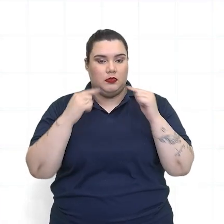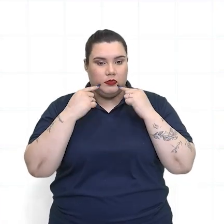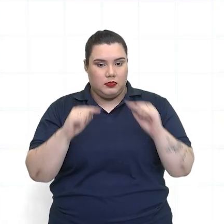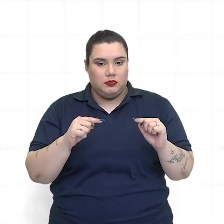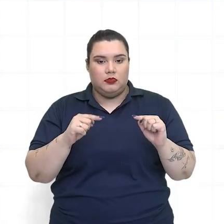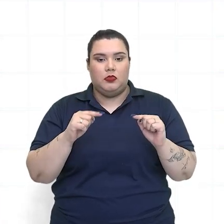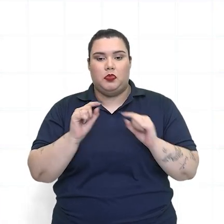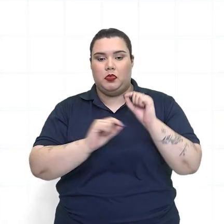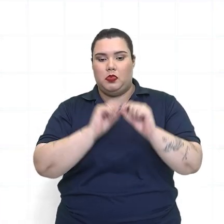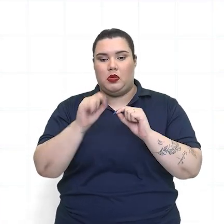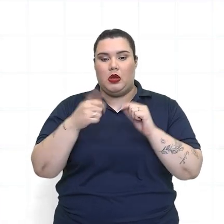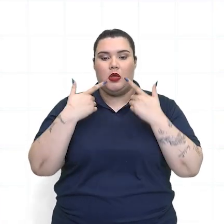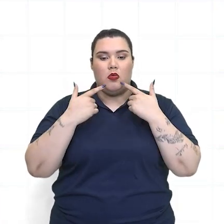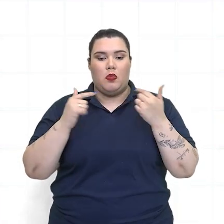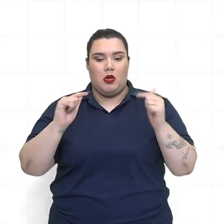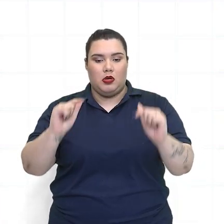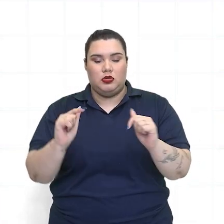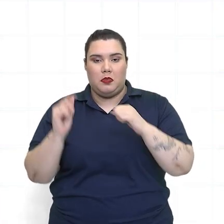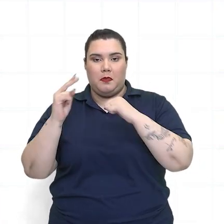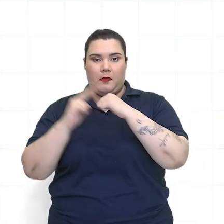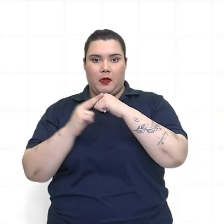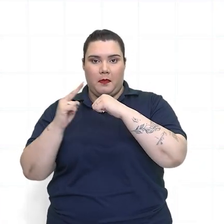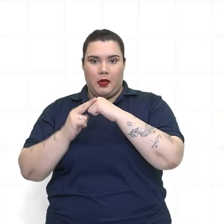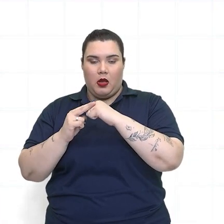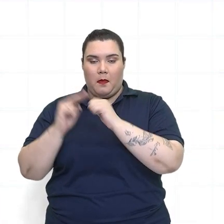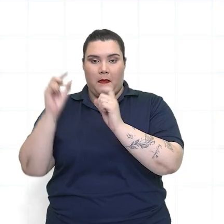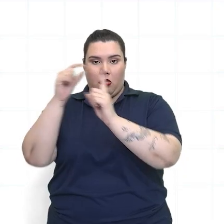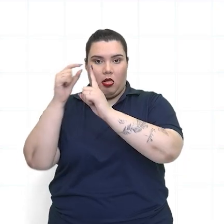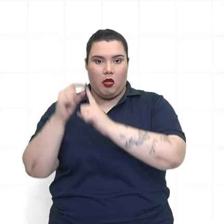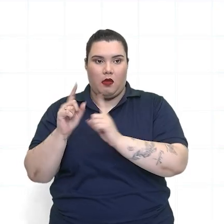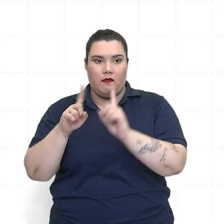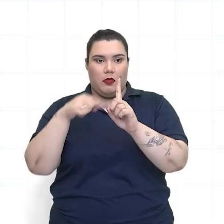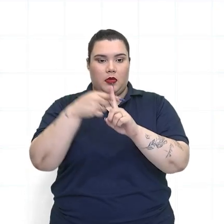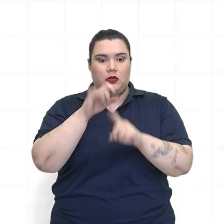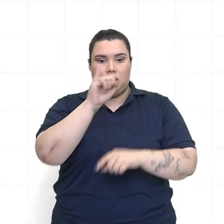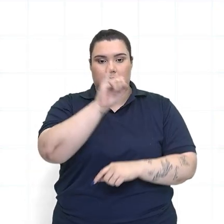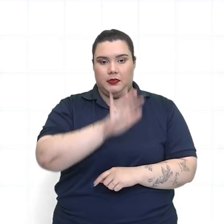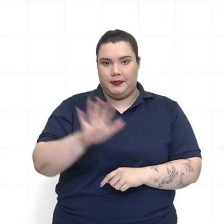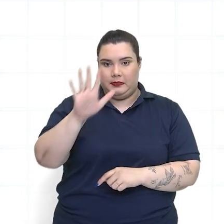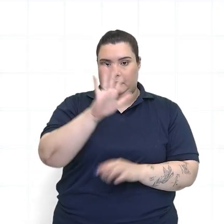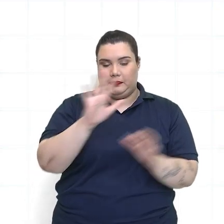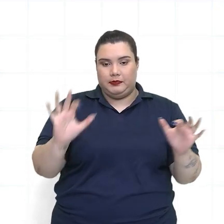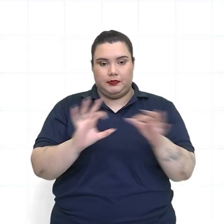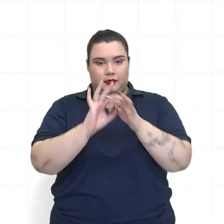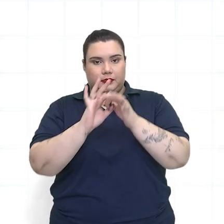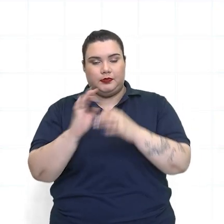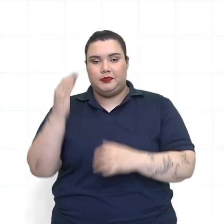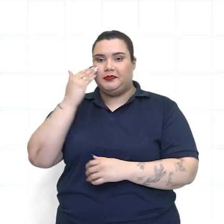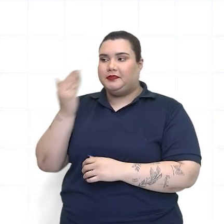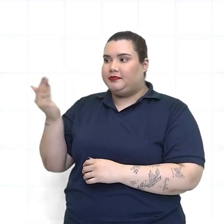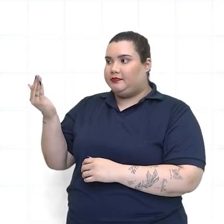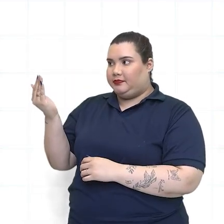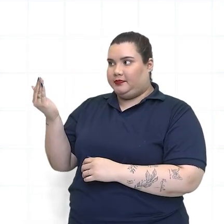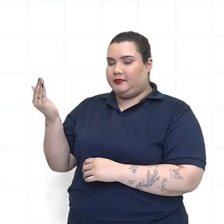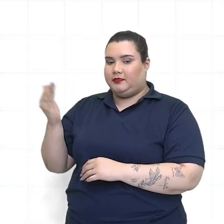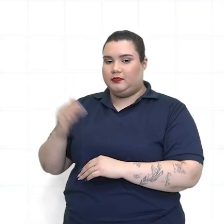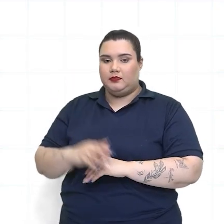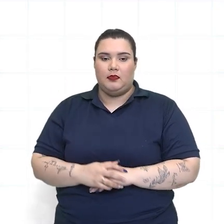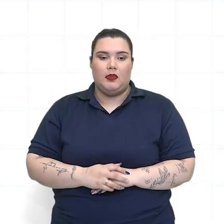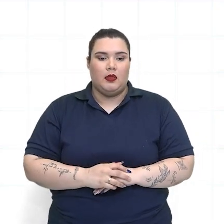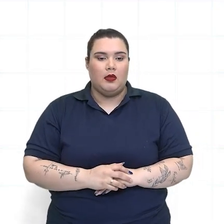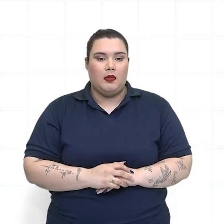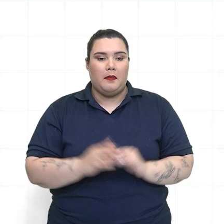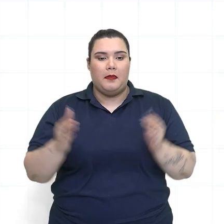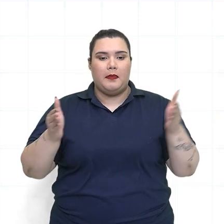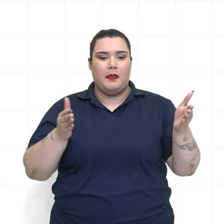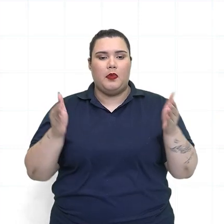verbal e não verbal, ou seja, uma linguagem mista, em que tem texto e imagem. Então, observem aí, ó, o ciclo do descaso. Então, o que